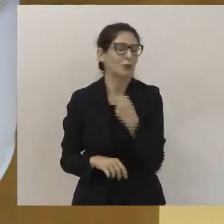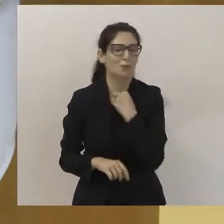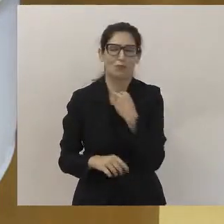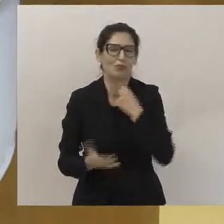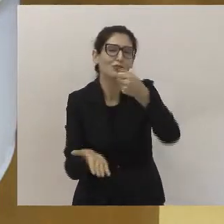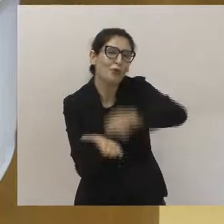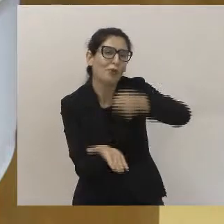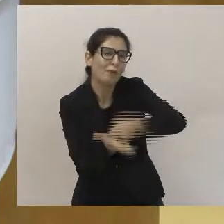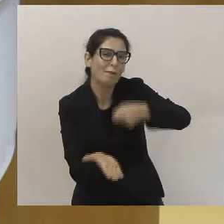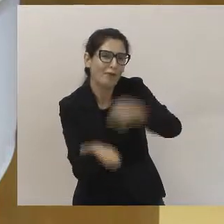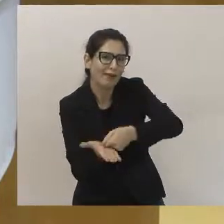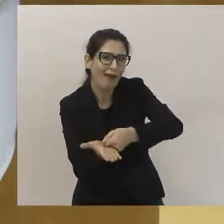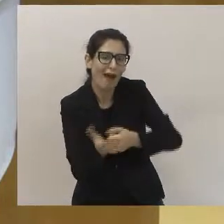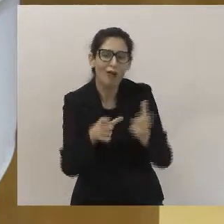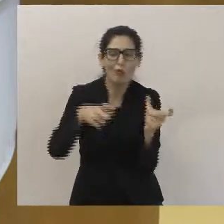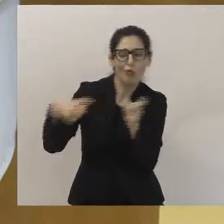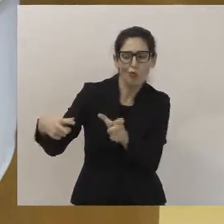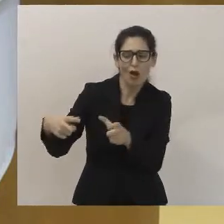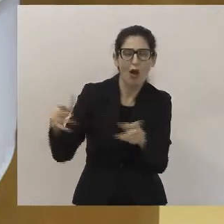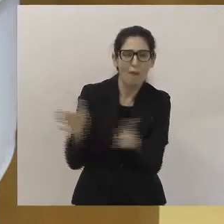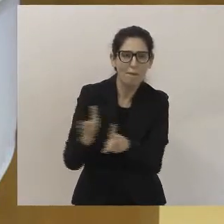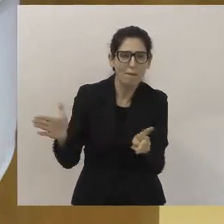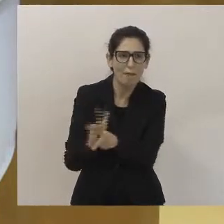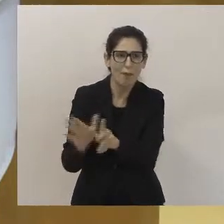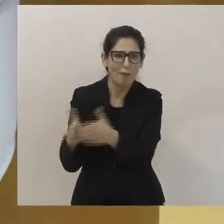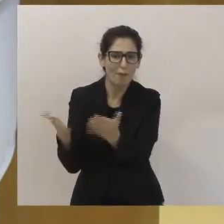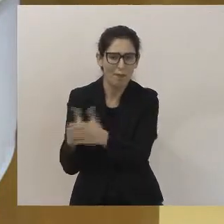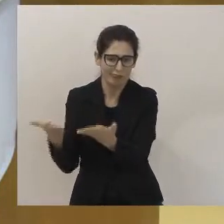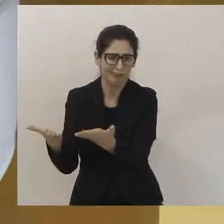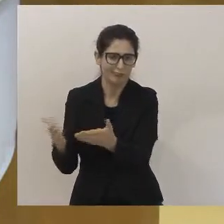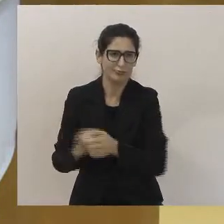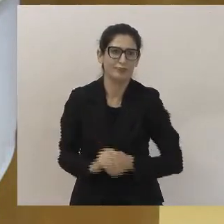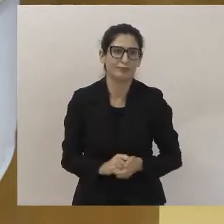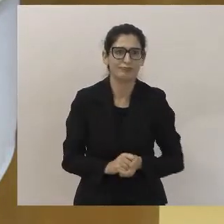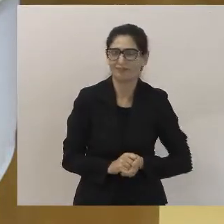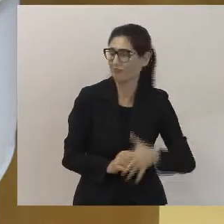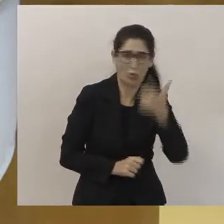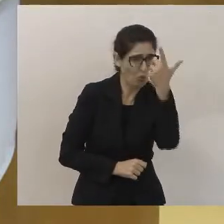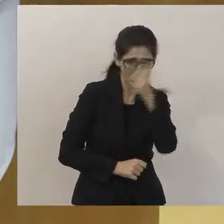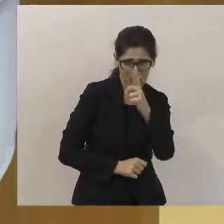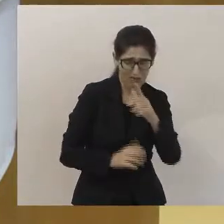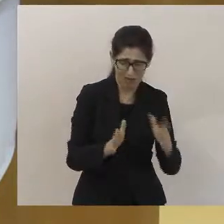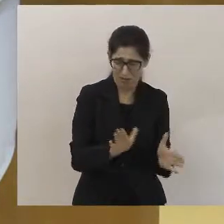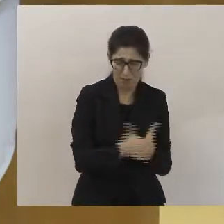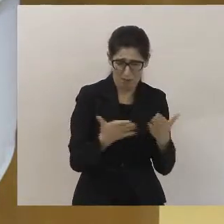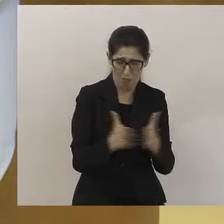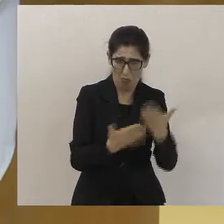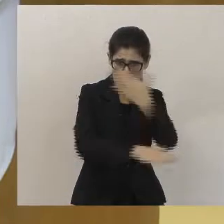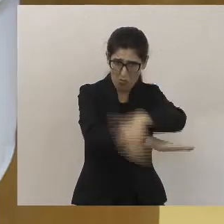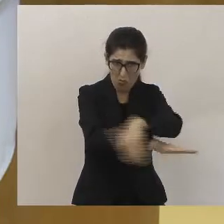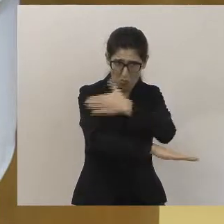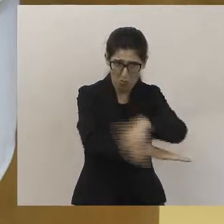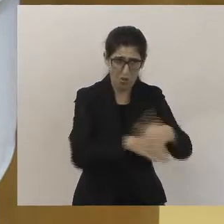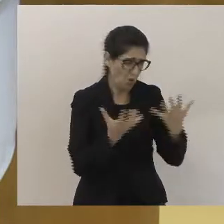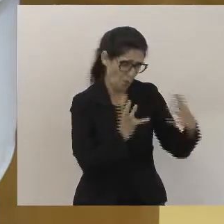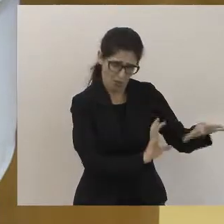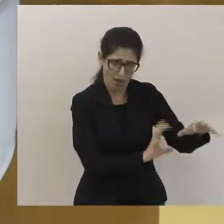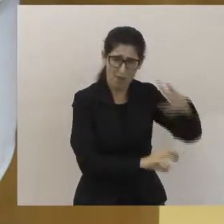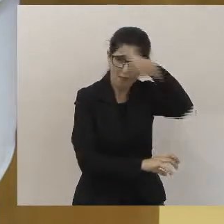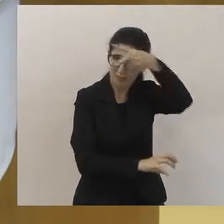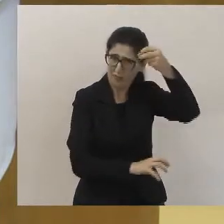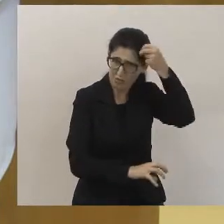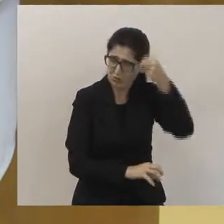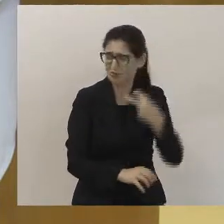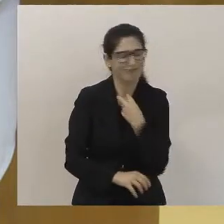eles têm que por livre e espontânea vontade se eles não consegue aí eles não querem a prefeitura não pode obrigar